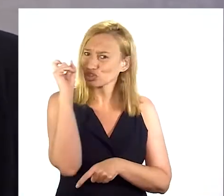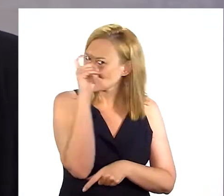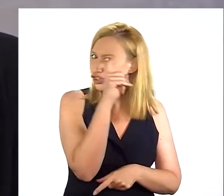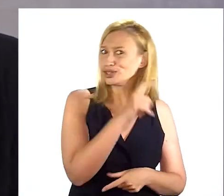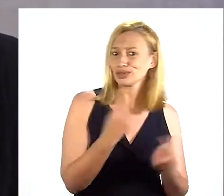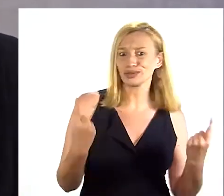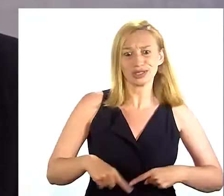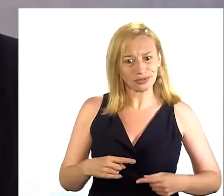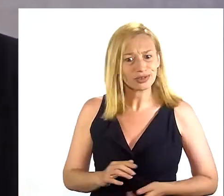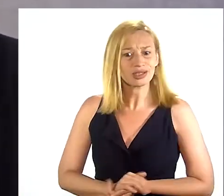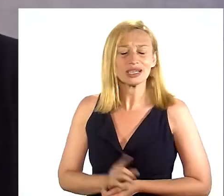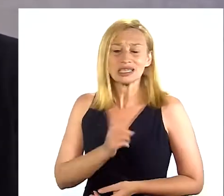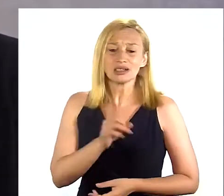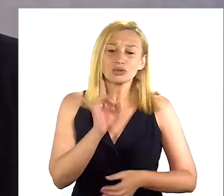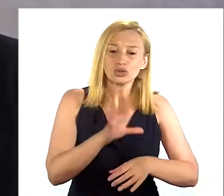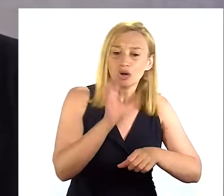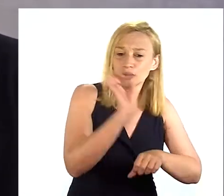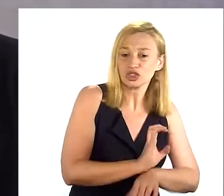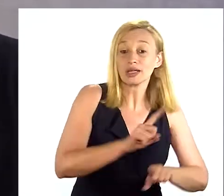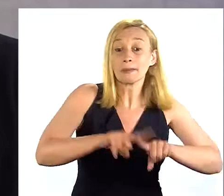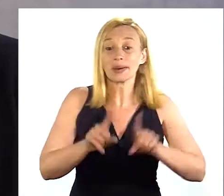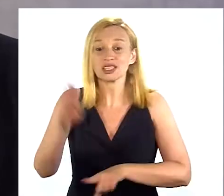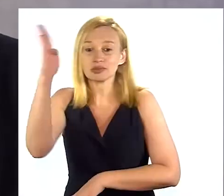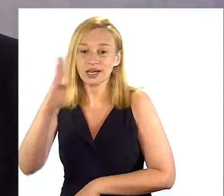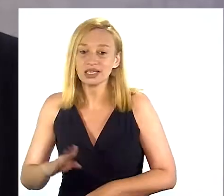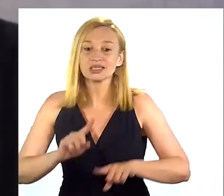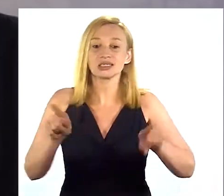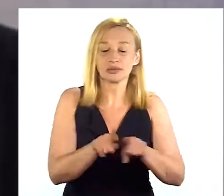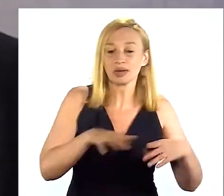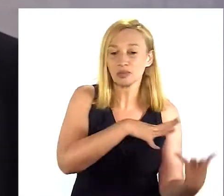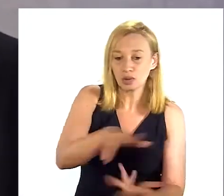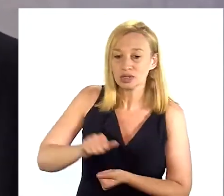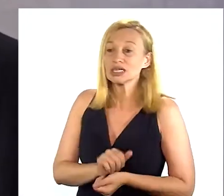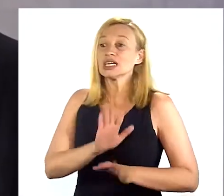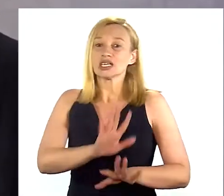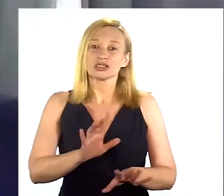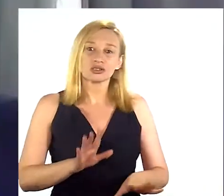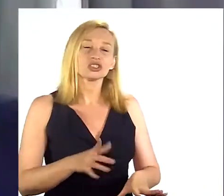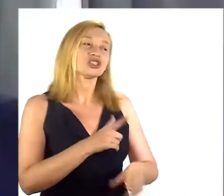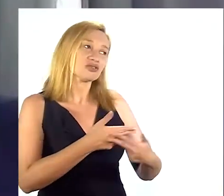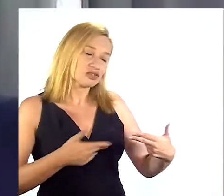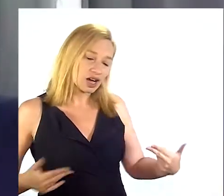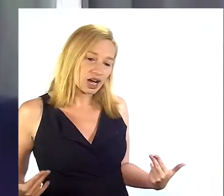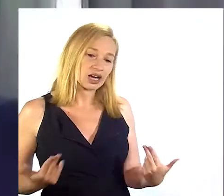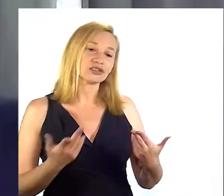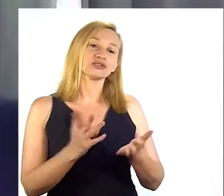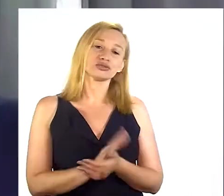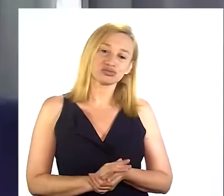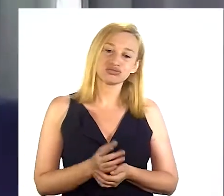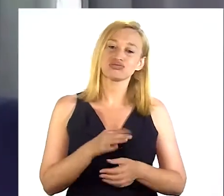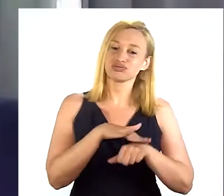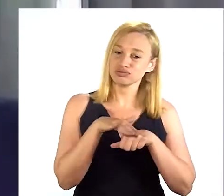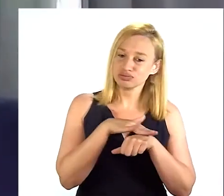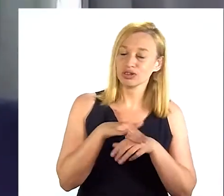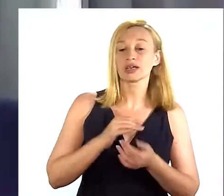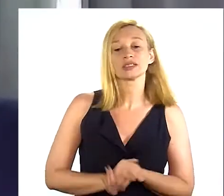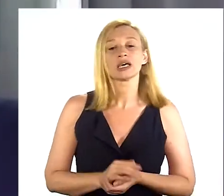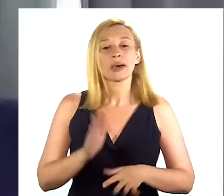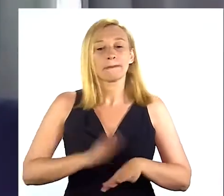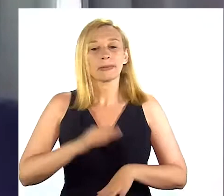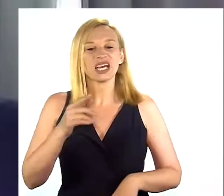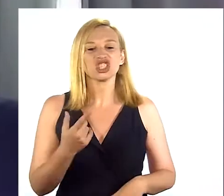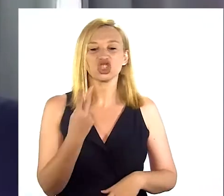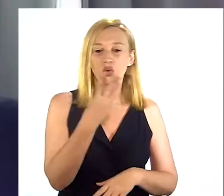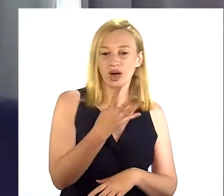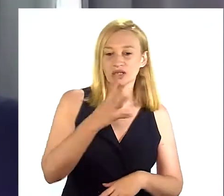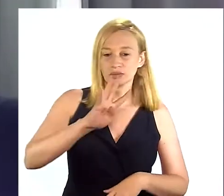ano que tem sido tão desafiador, não só para o estado, como para o país e o mundo. Nós tivemos várias sessões e rodadas de